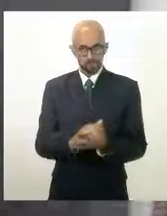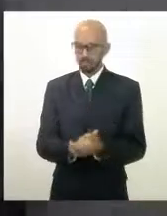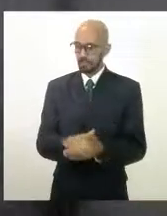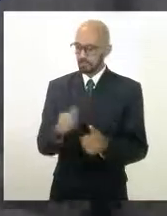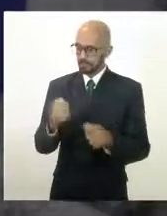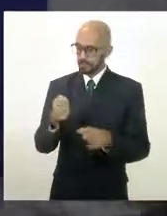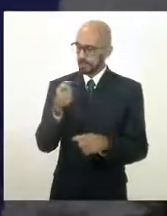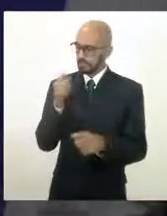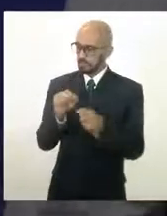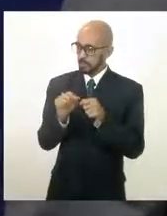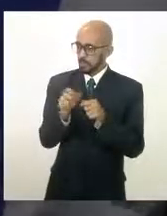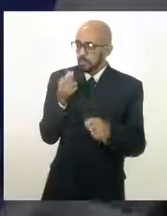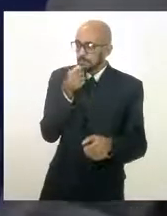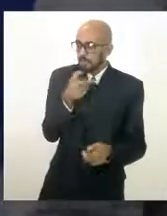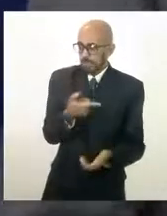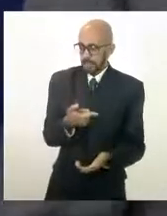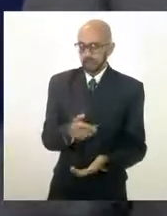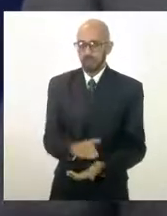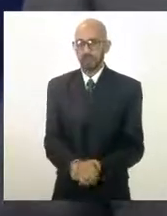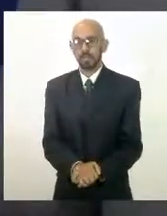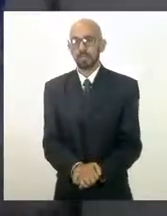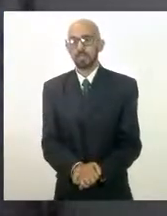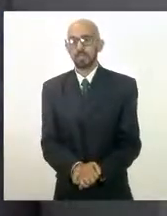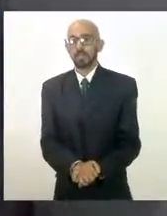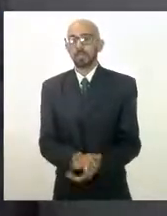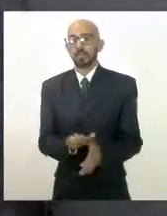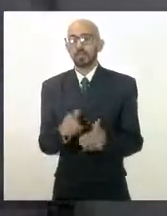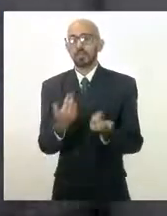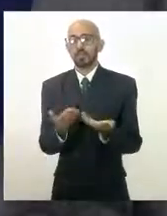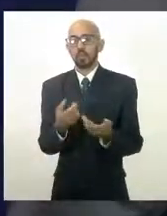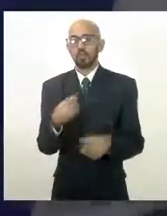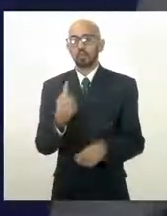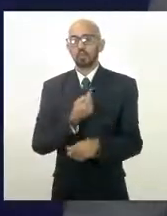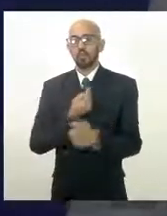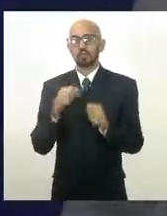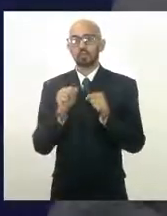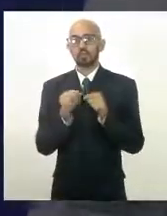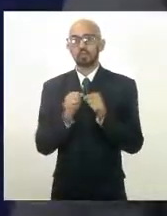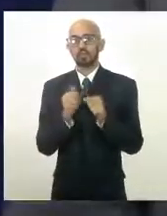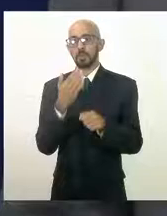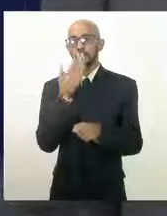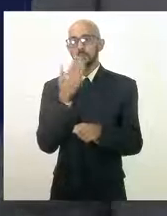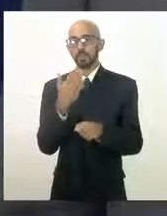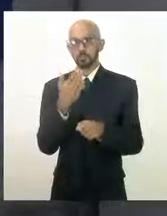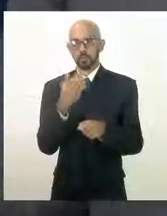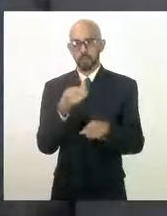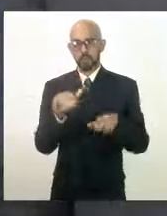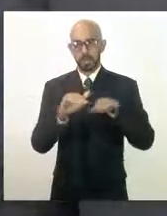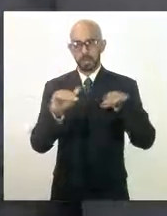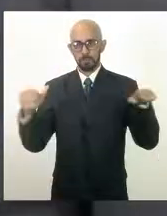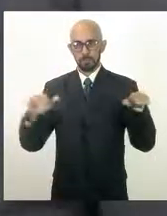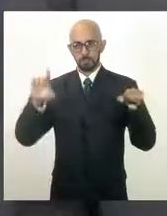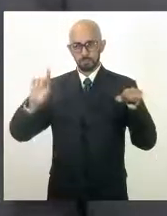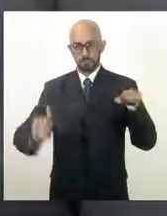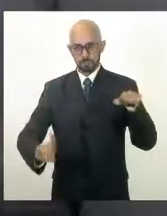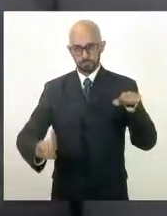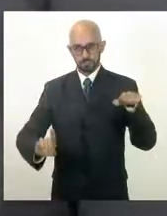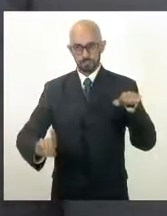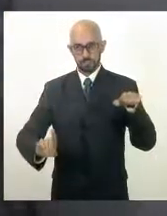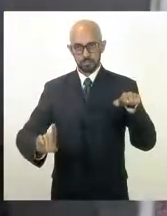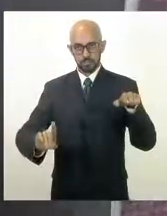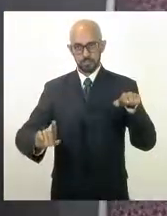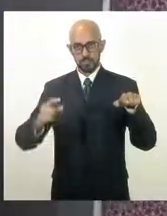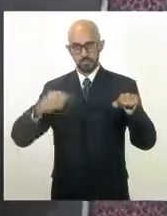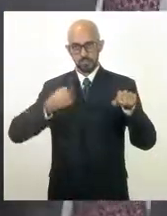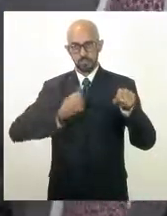graça. E nós fizemos uma solicitação para que a mesa diretora, nós votamos